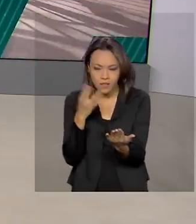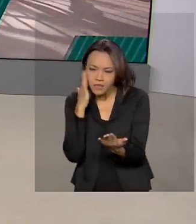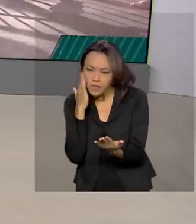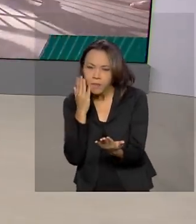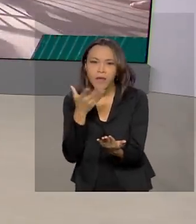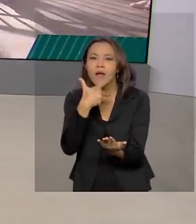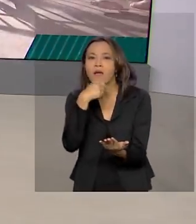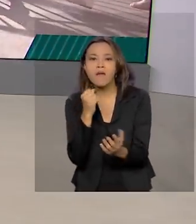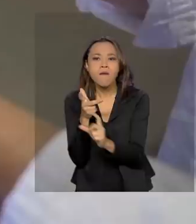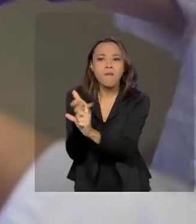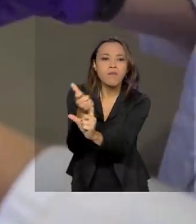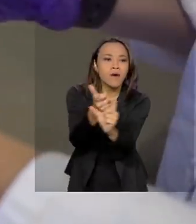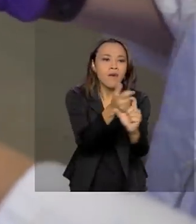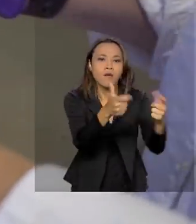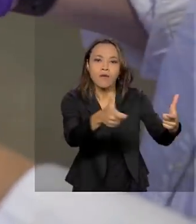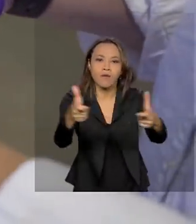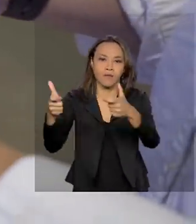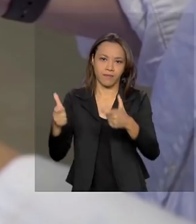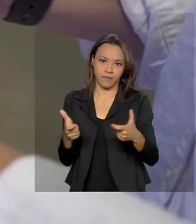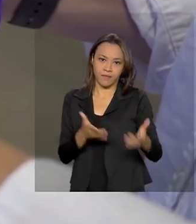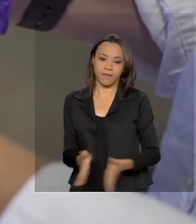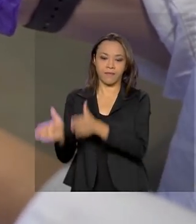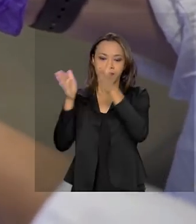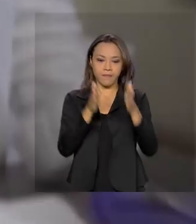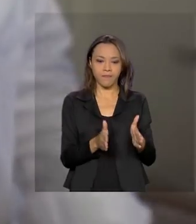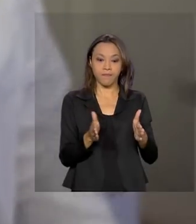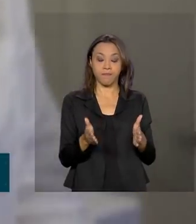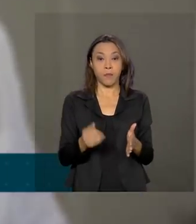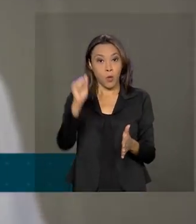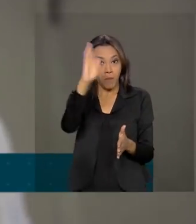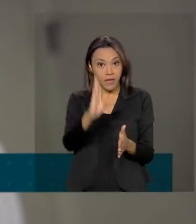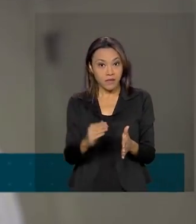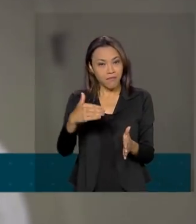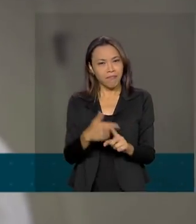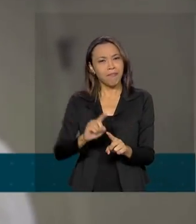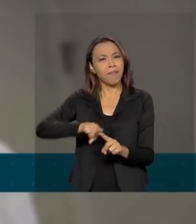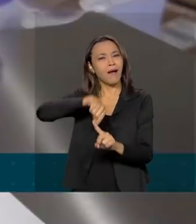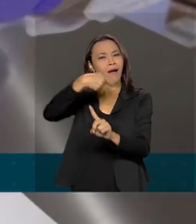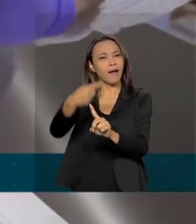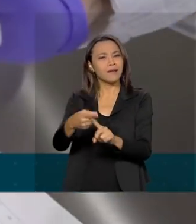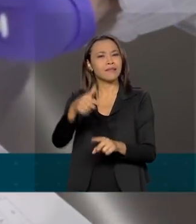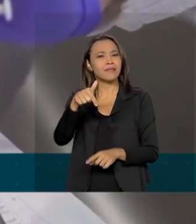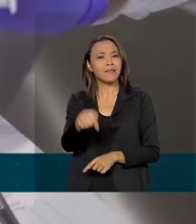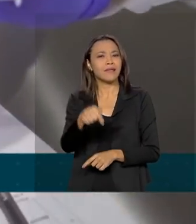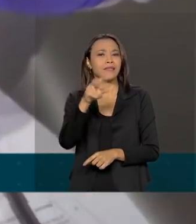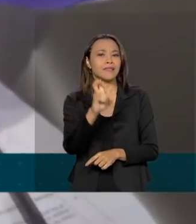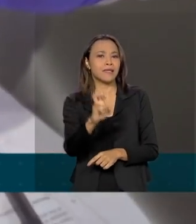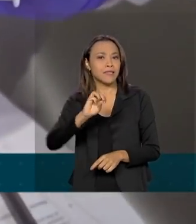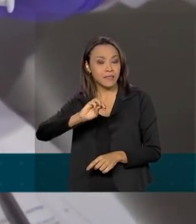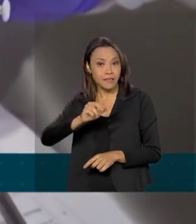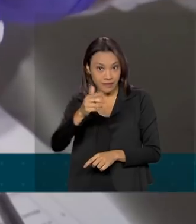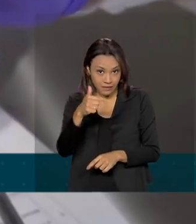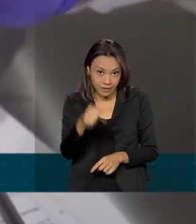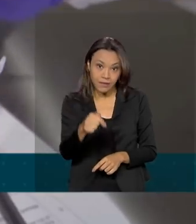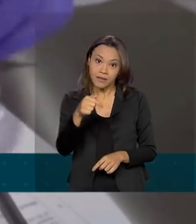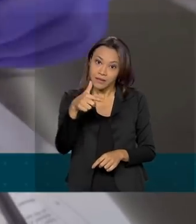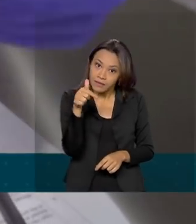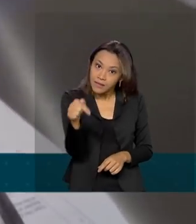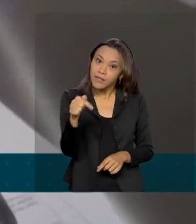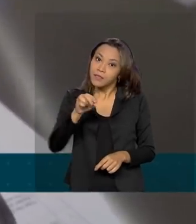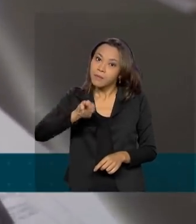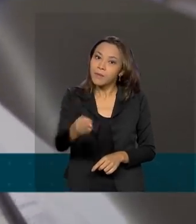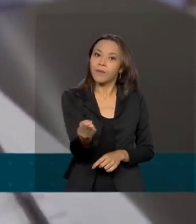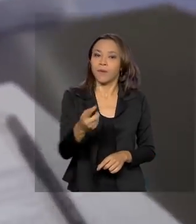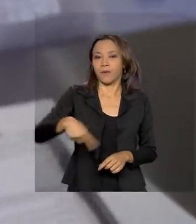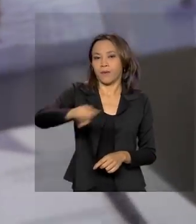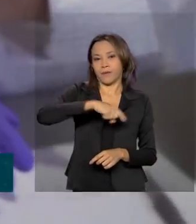das doses o Brasil tem mais de 77 milhões de pessoas nos grupos prioritários para